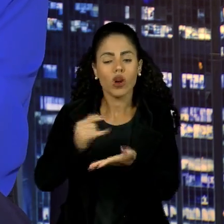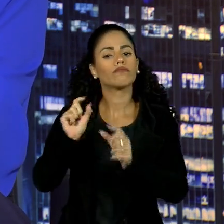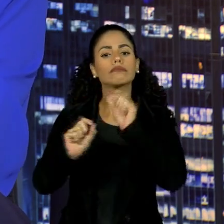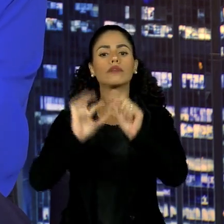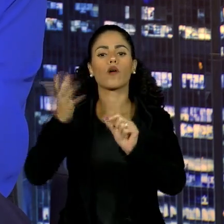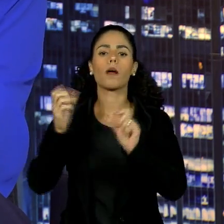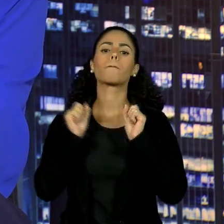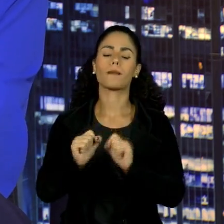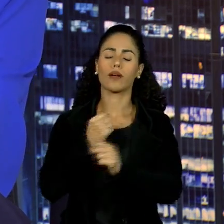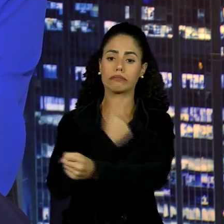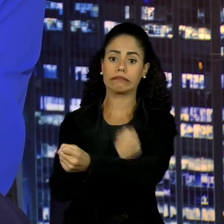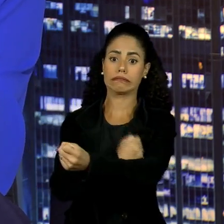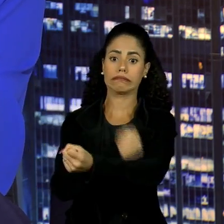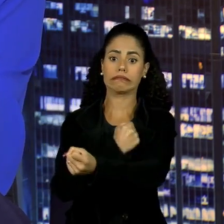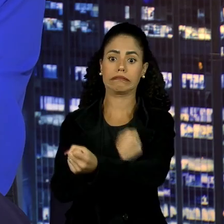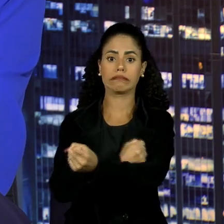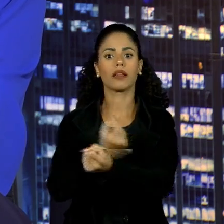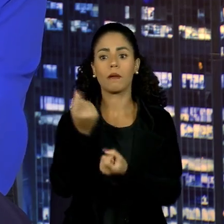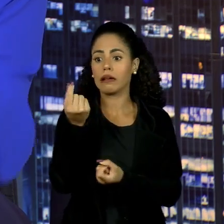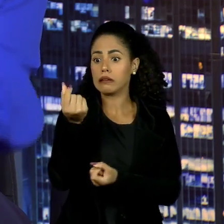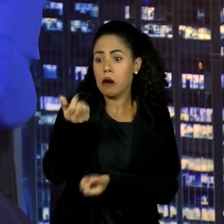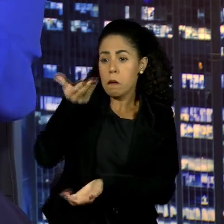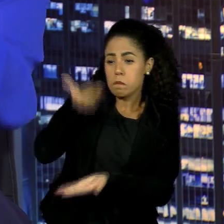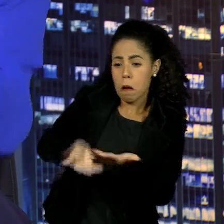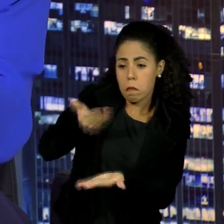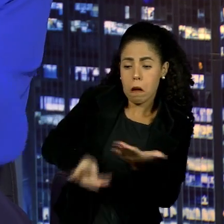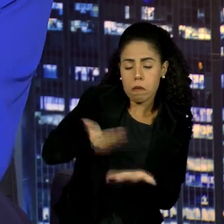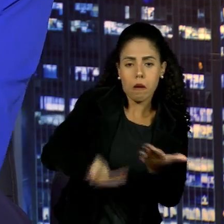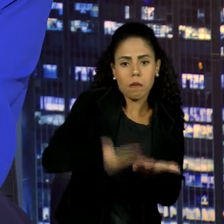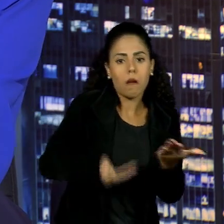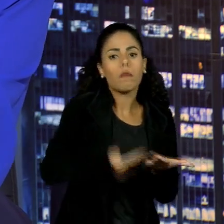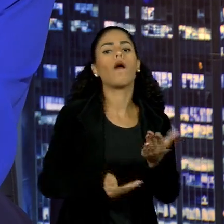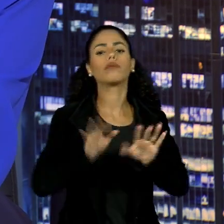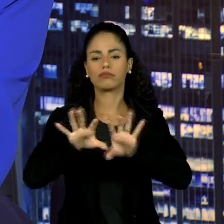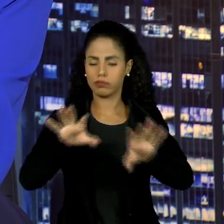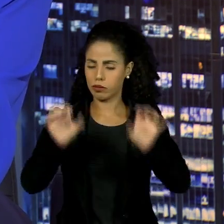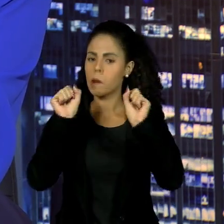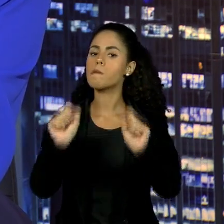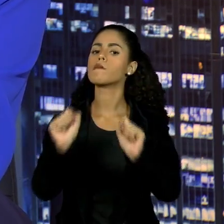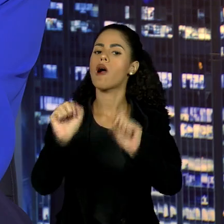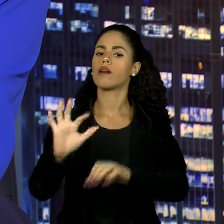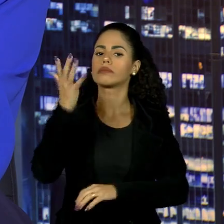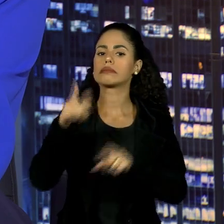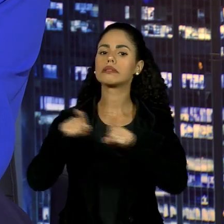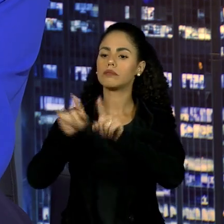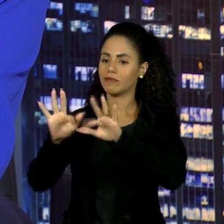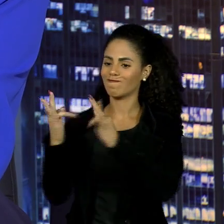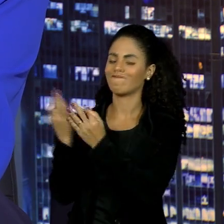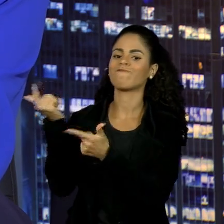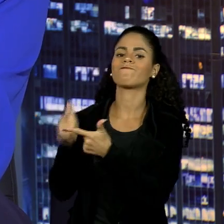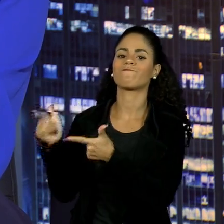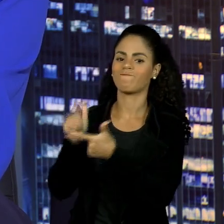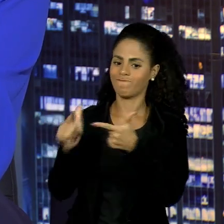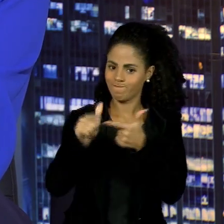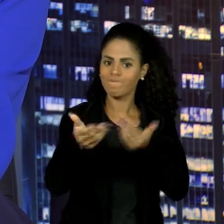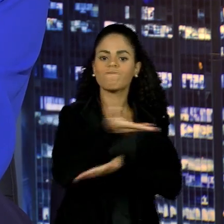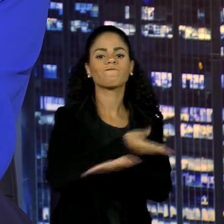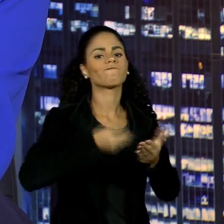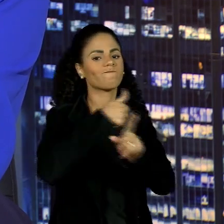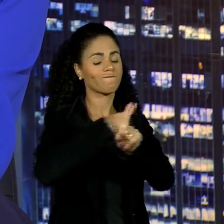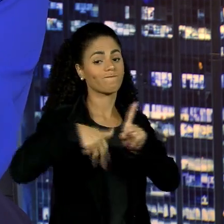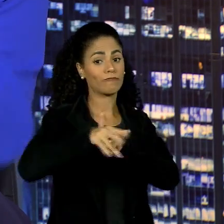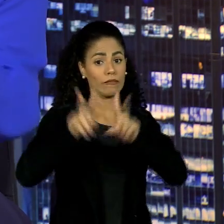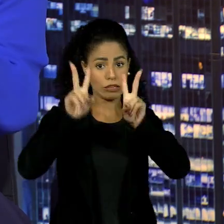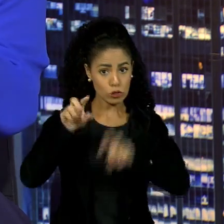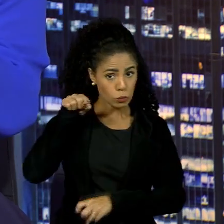também levar ao vício, às perdas financeiras, e, consequentemente, a problemas familiares e sociais. Para falar sobre